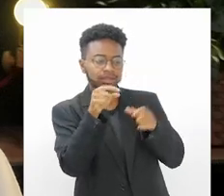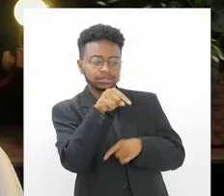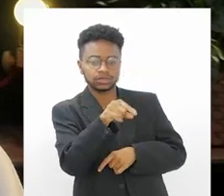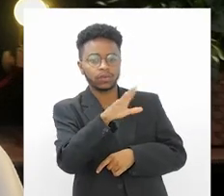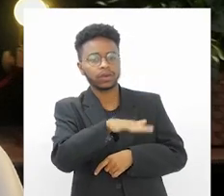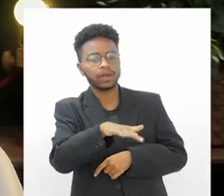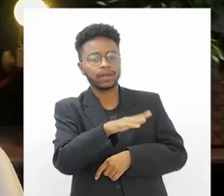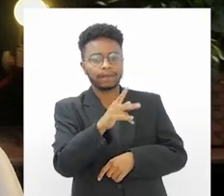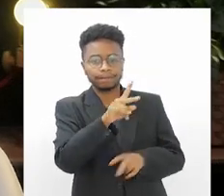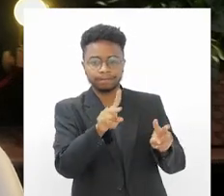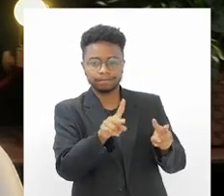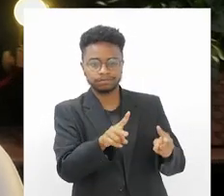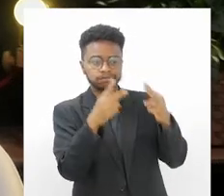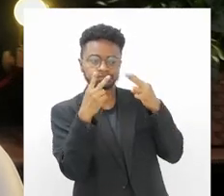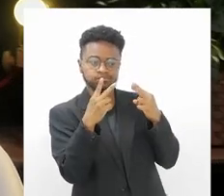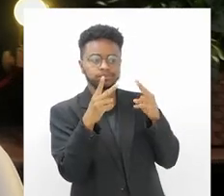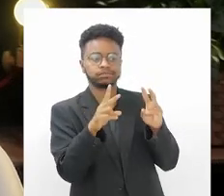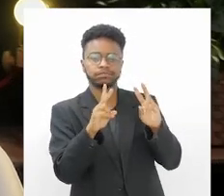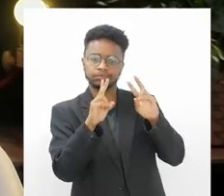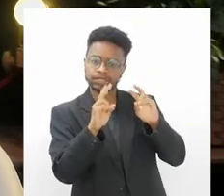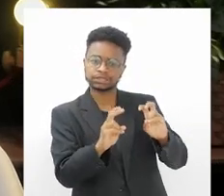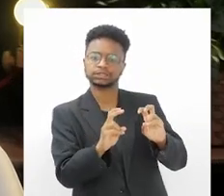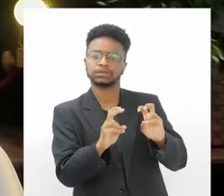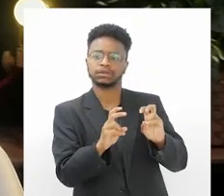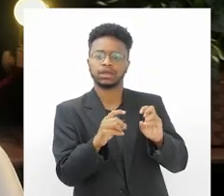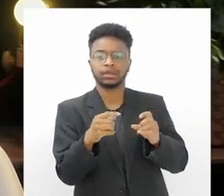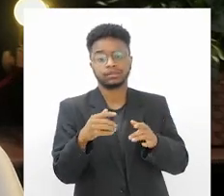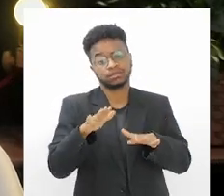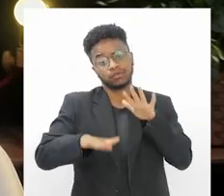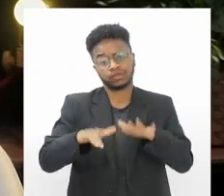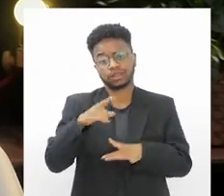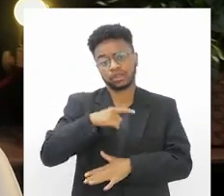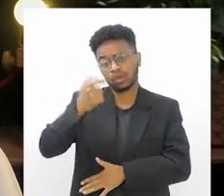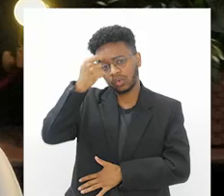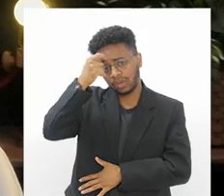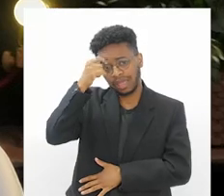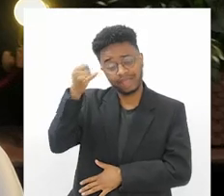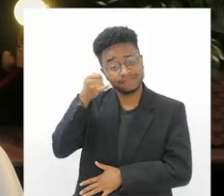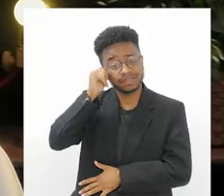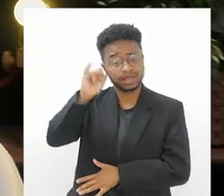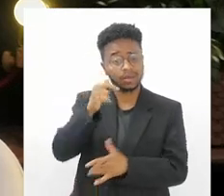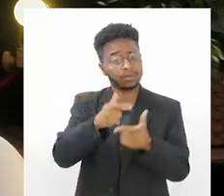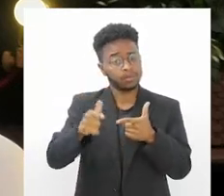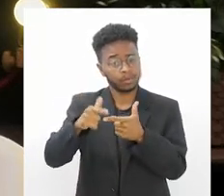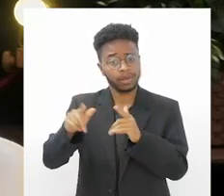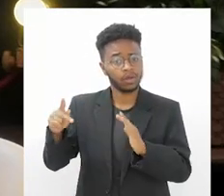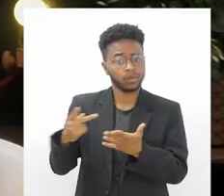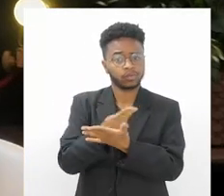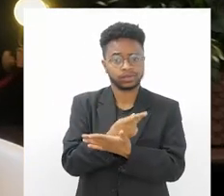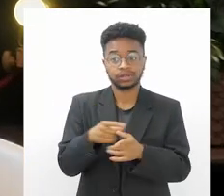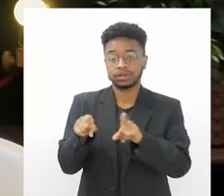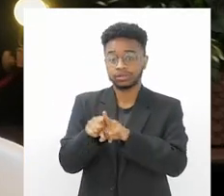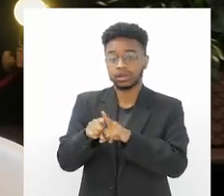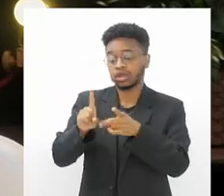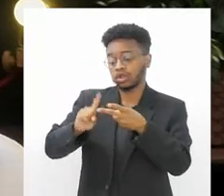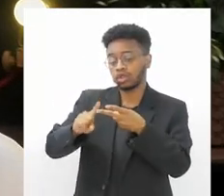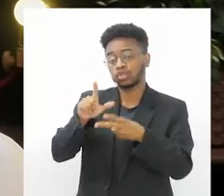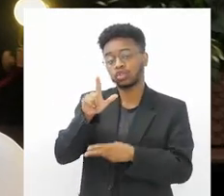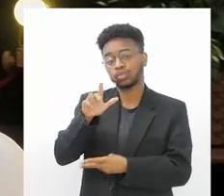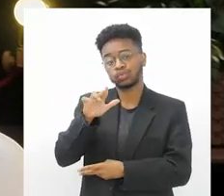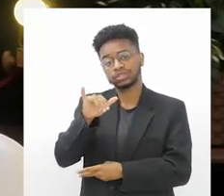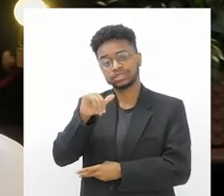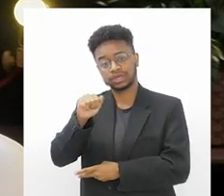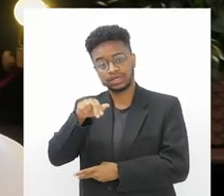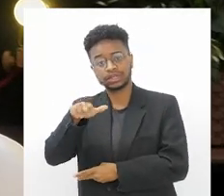que as pessoas possam, quem sabe, ter uma consciência para se evitar catástrofes. A Luciana também é